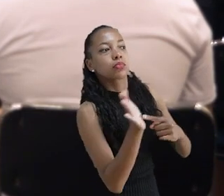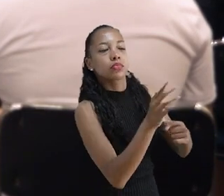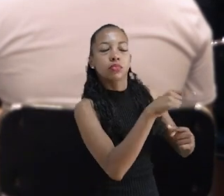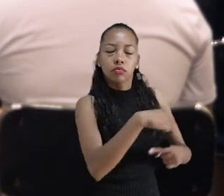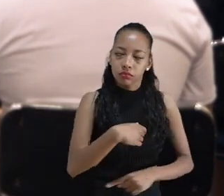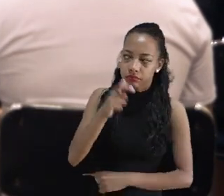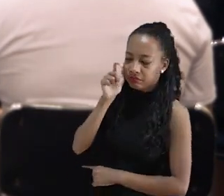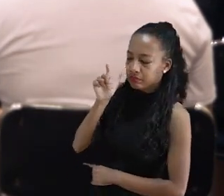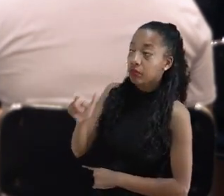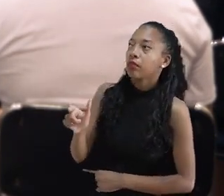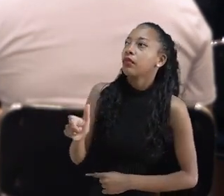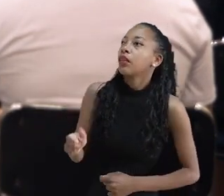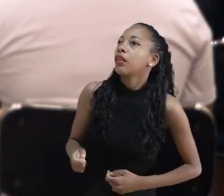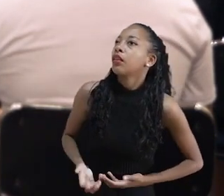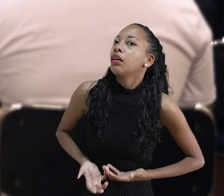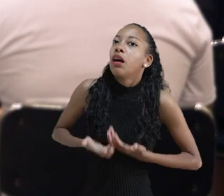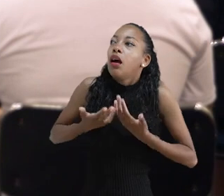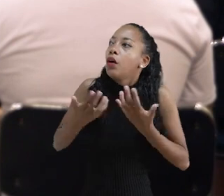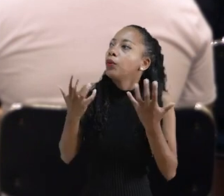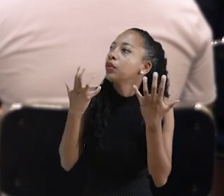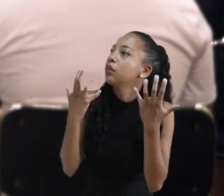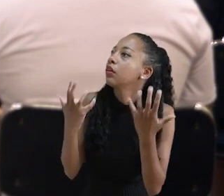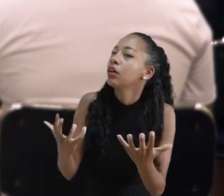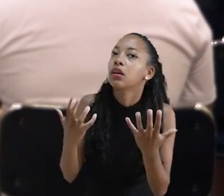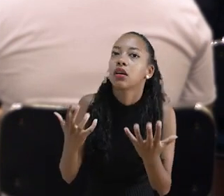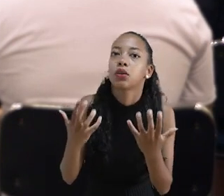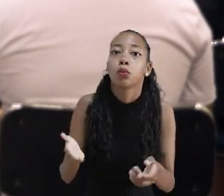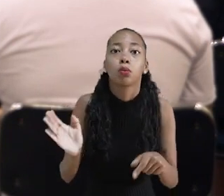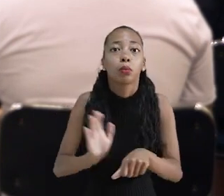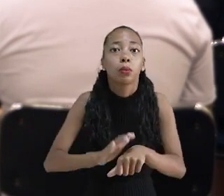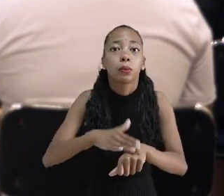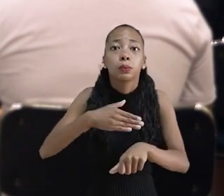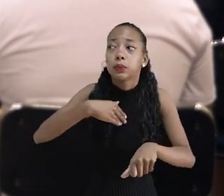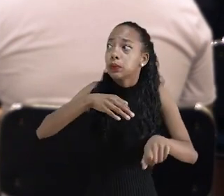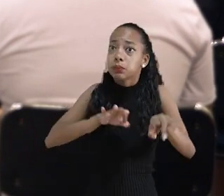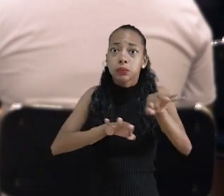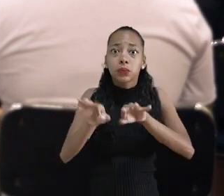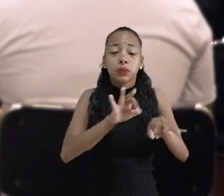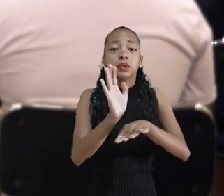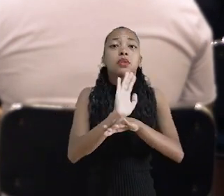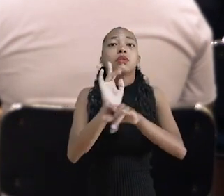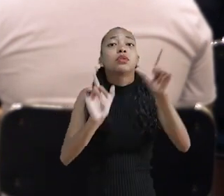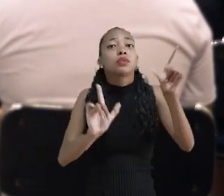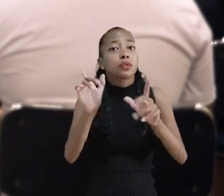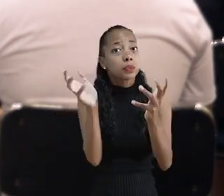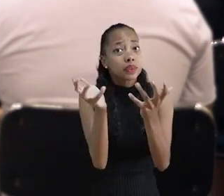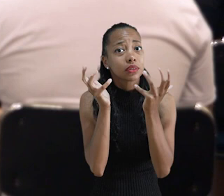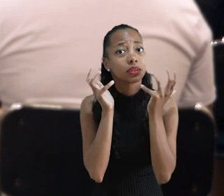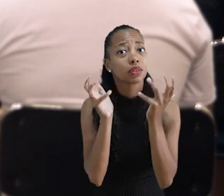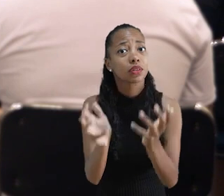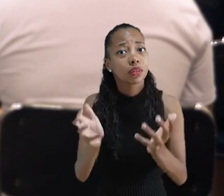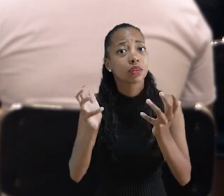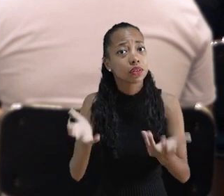despertou neles a vontade de fazer audiovisual porque eles assistiram e eles viram Casé e eles falaram Nossa